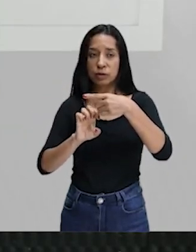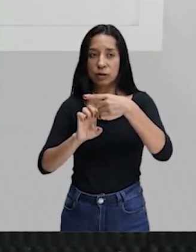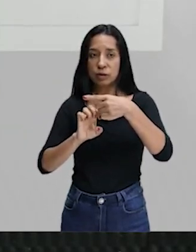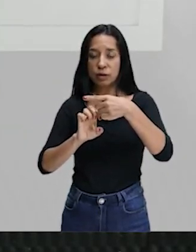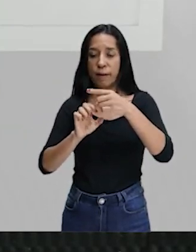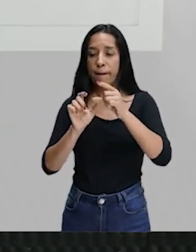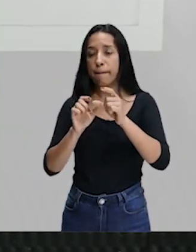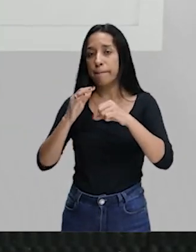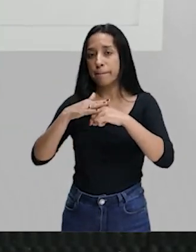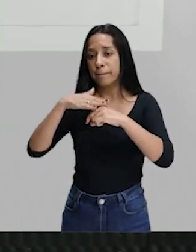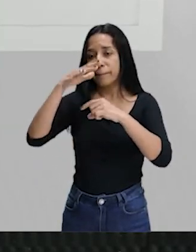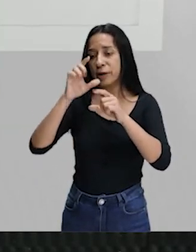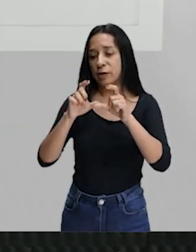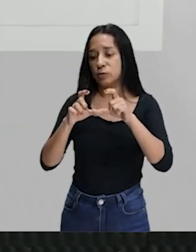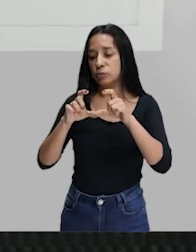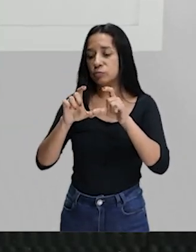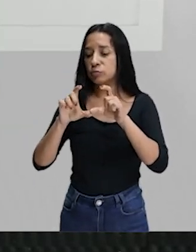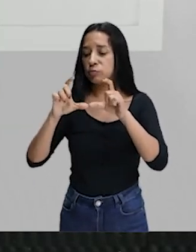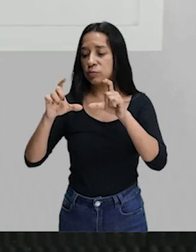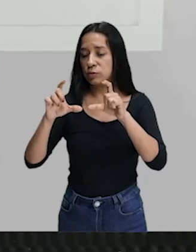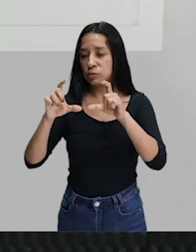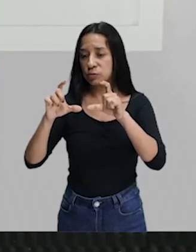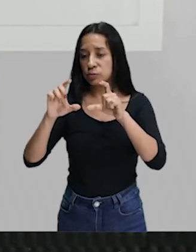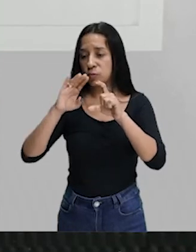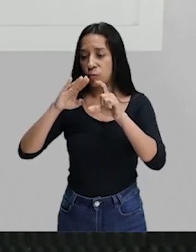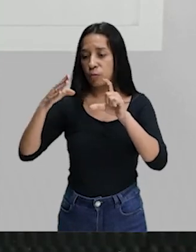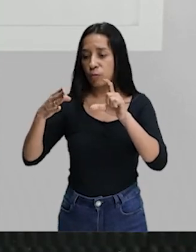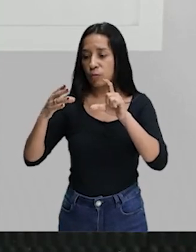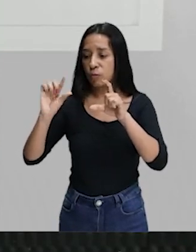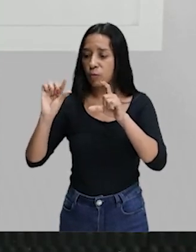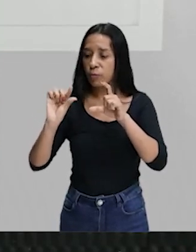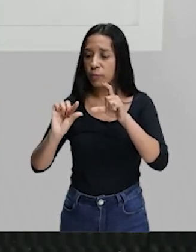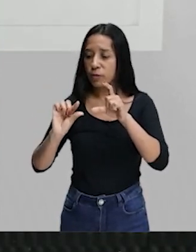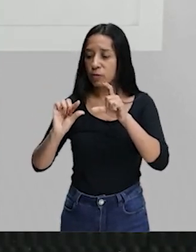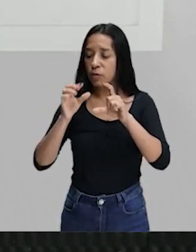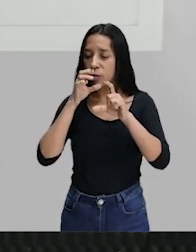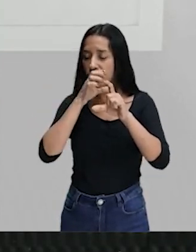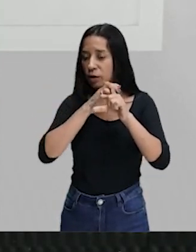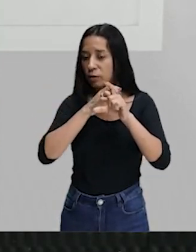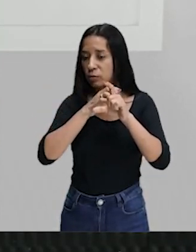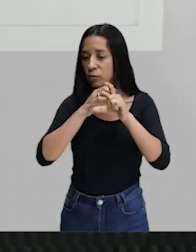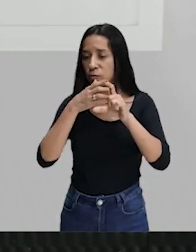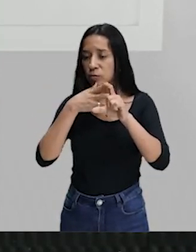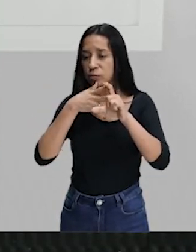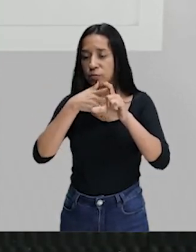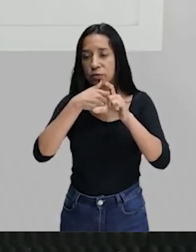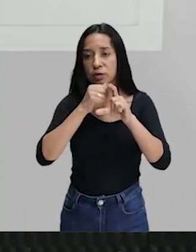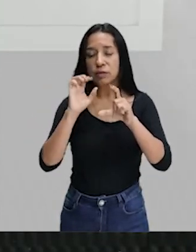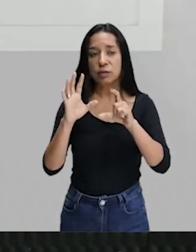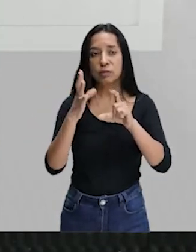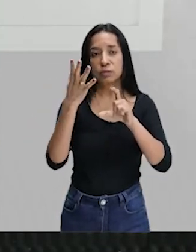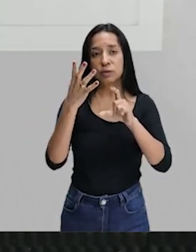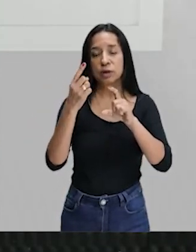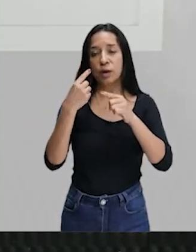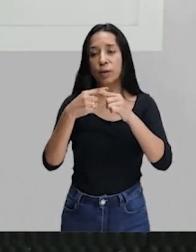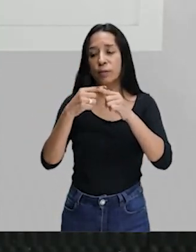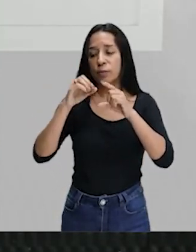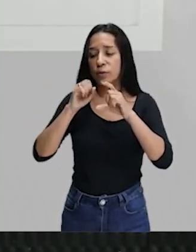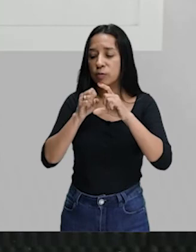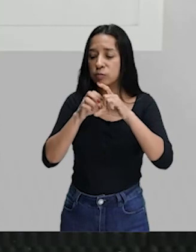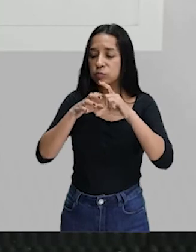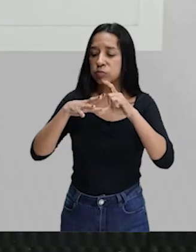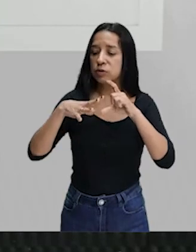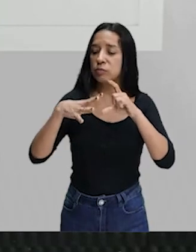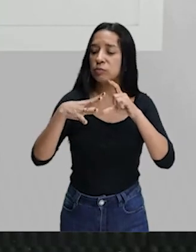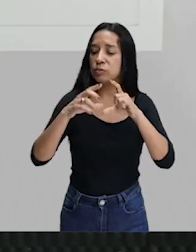o fluxo de calor, certo? Mais devagar isso vai acontecer, porque o caminho que ele vai percorrer